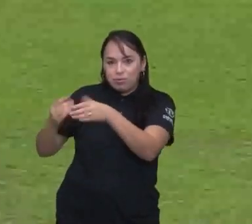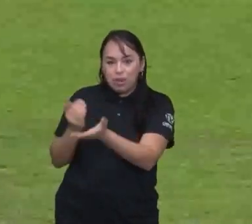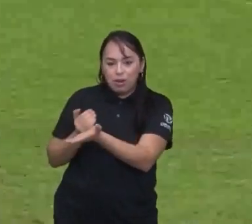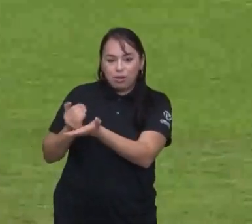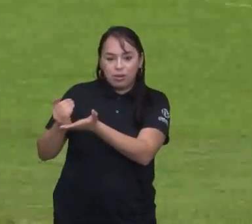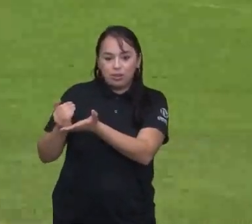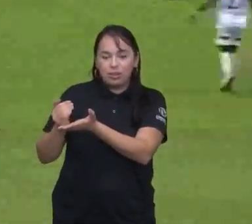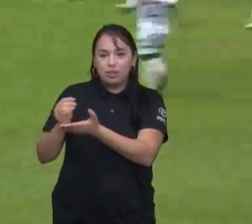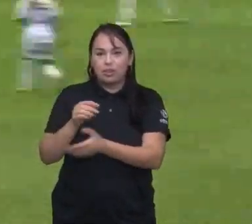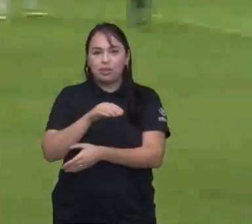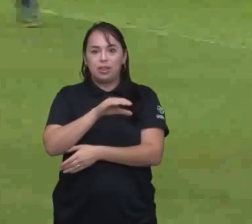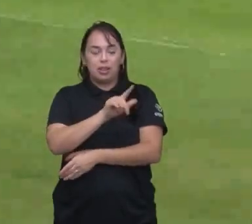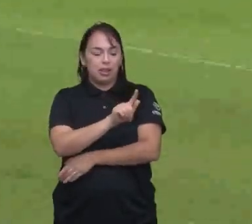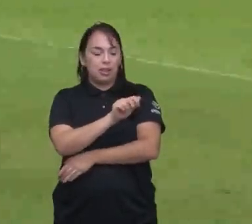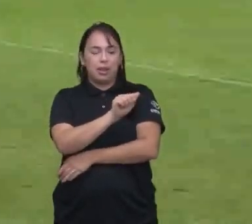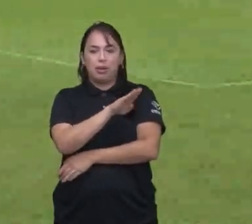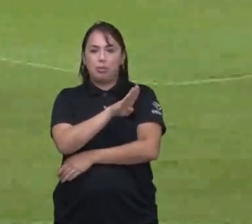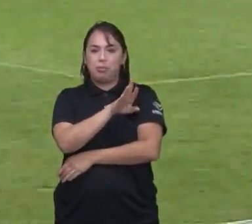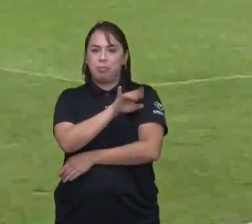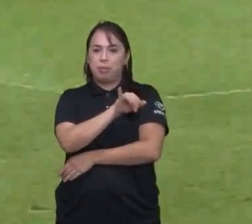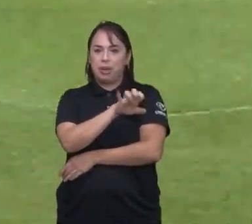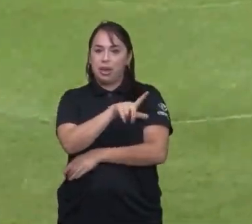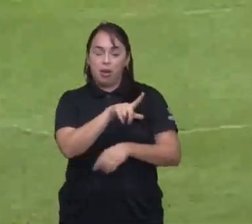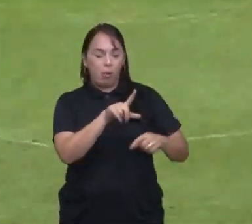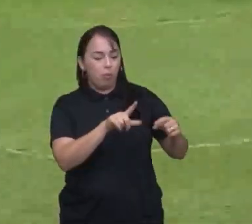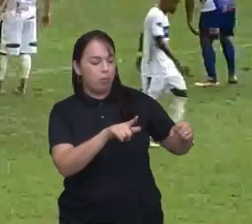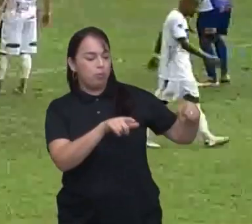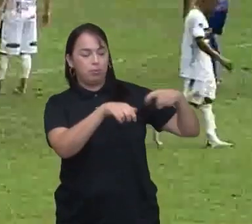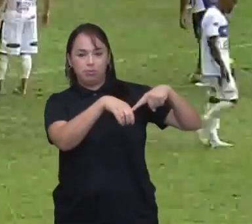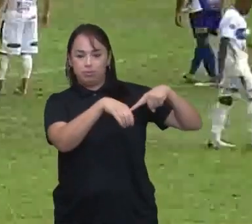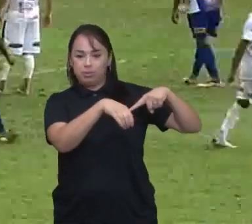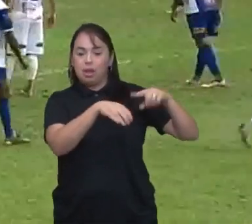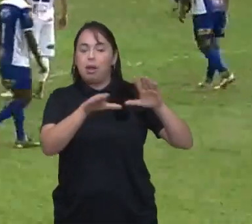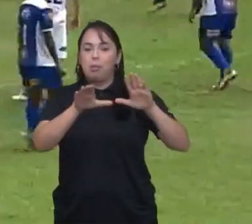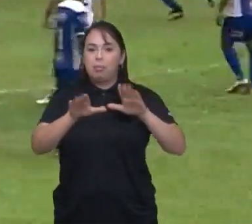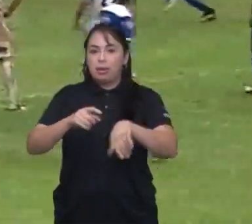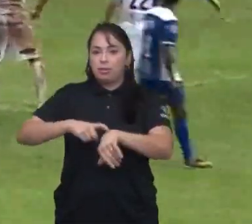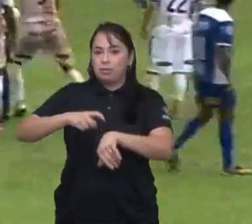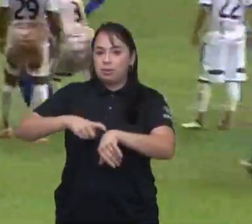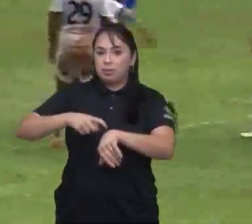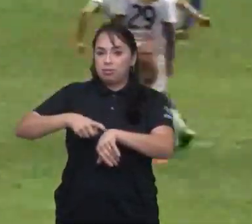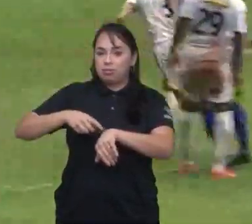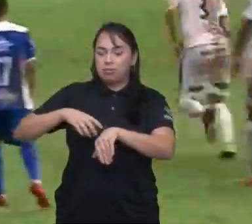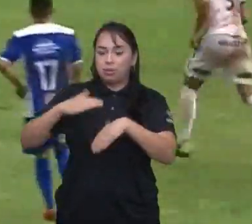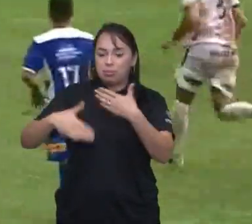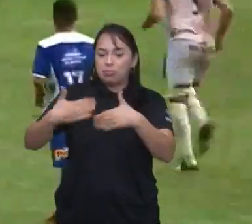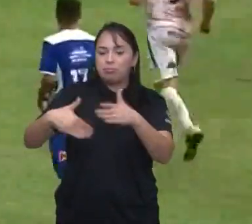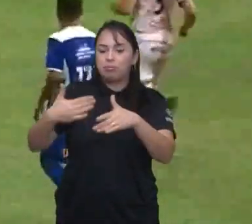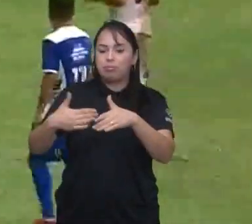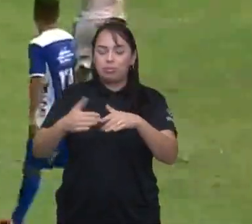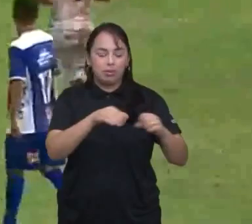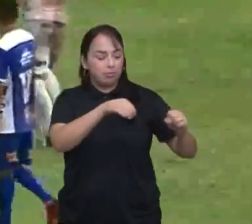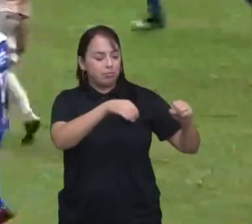Gabriel Bonet fez o segundo, golaço. Já nos acréscimos, Luiz Fernando descontou para o Olímpia e ficou